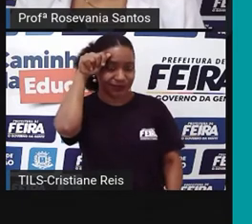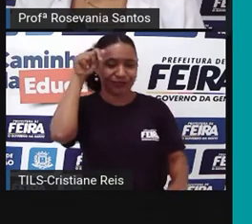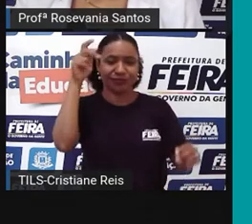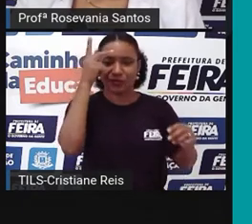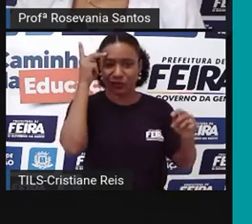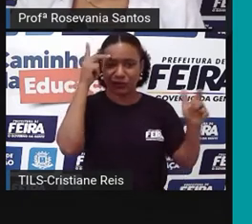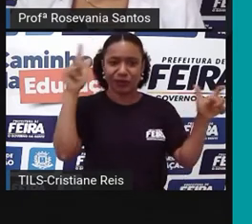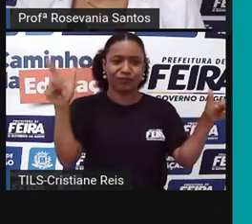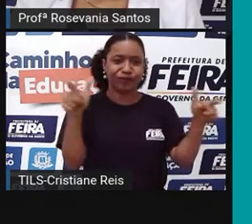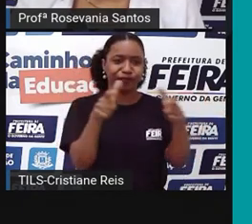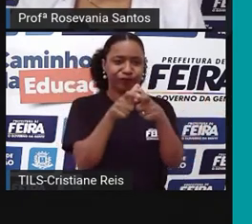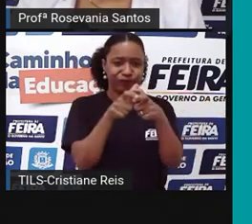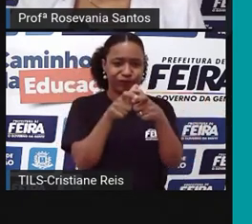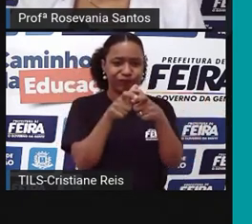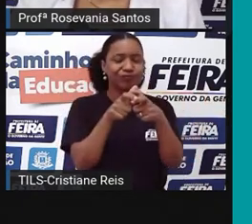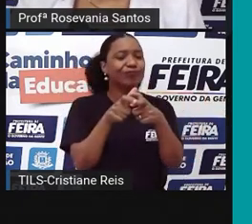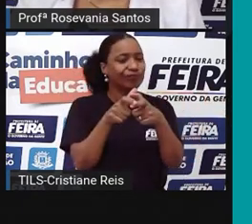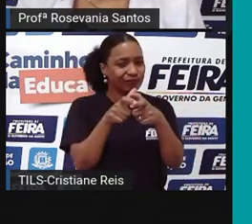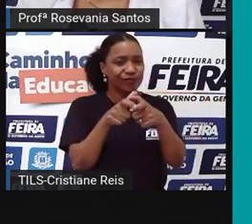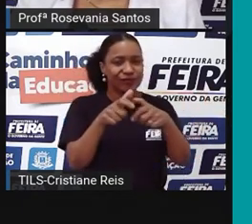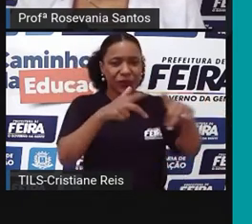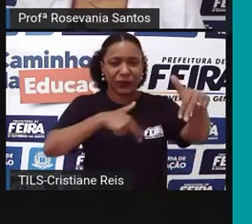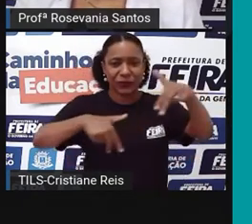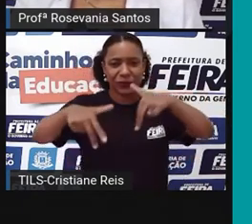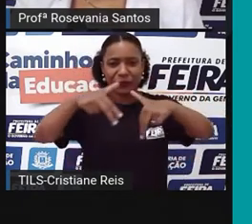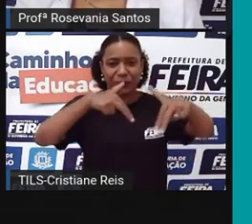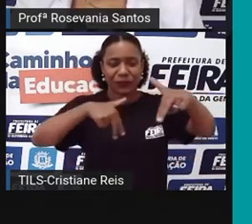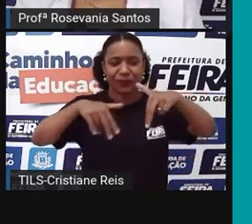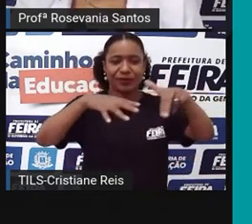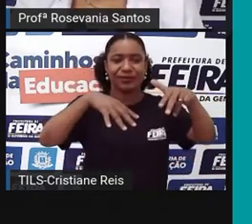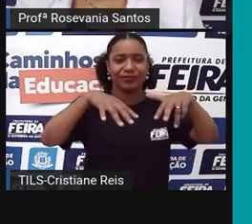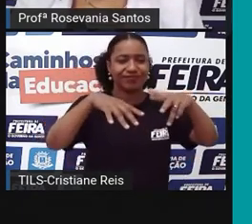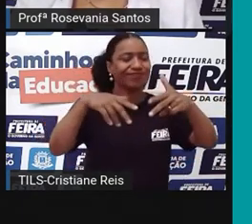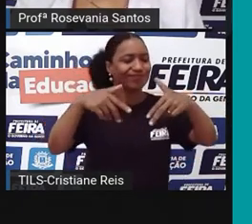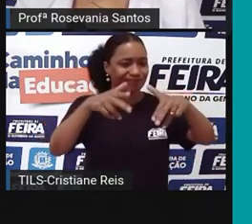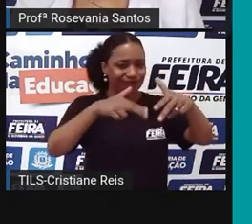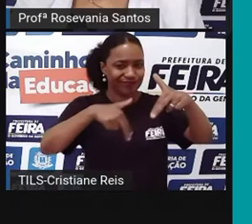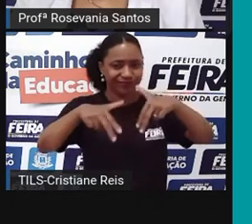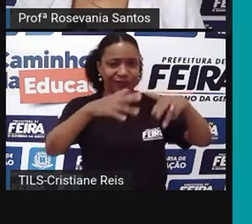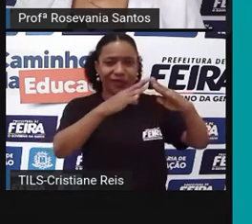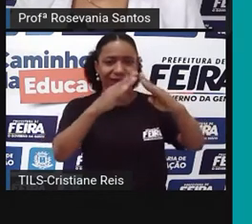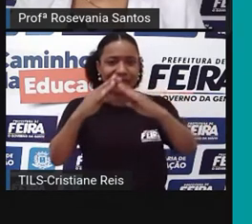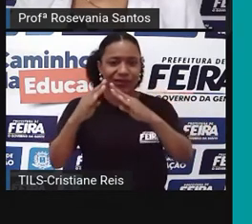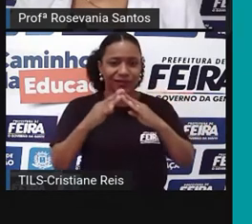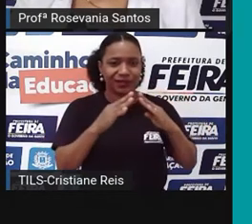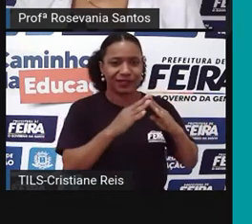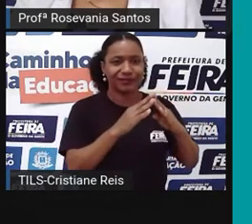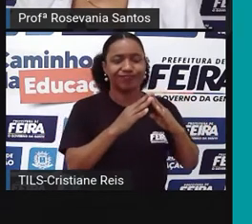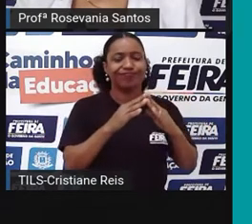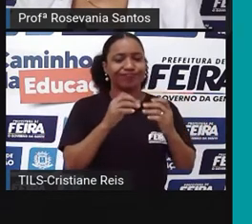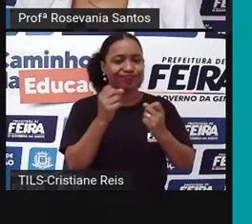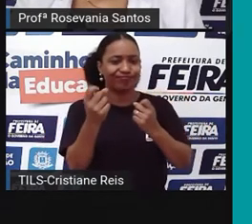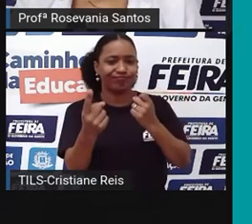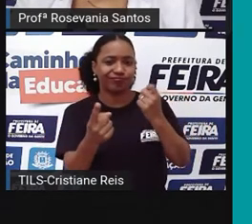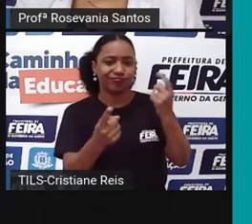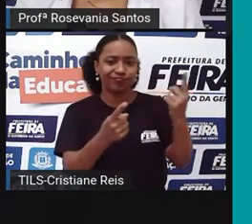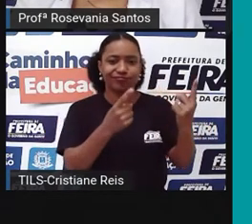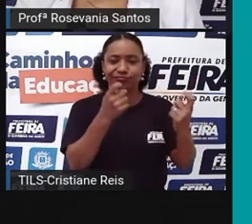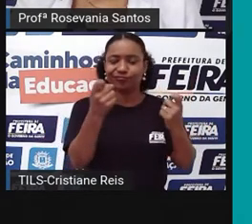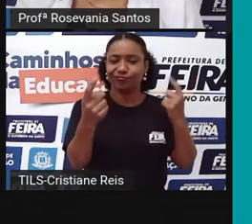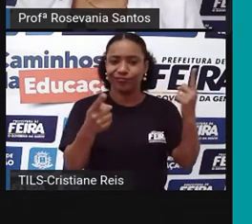né, densidade demográfica, né? A distribuição das pessoas aqui, ela é pouca, né? Eu tenho